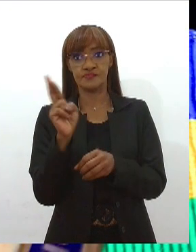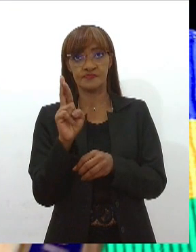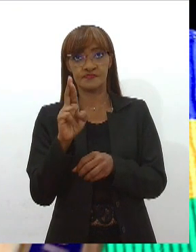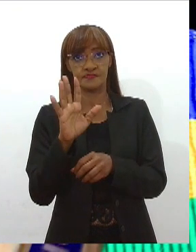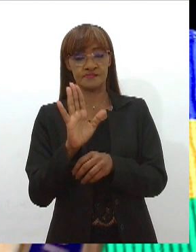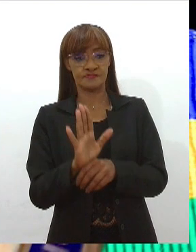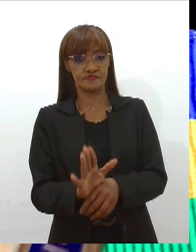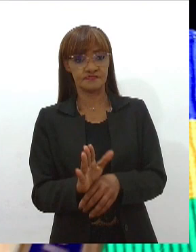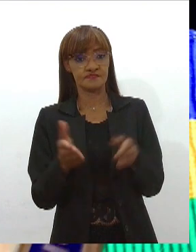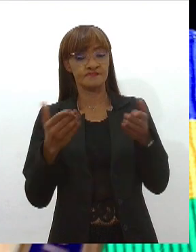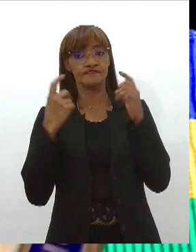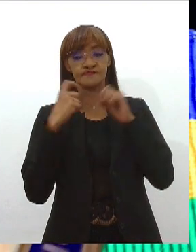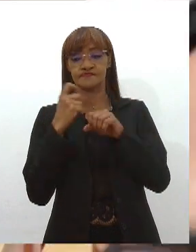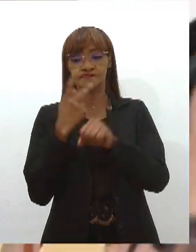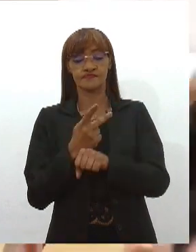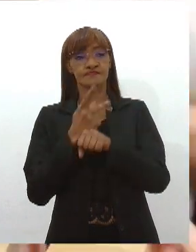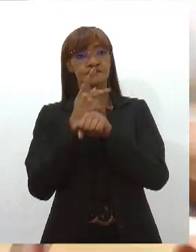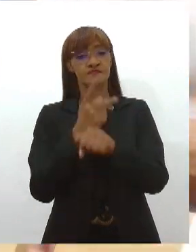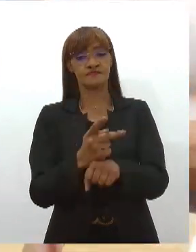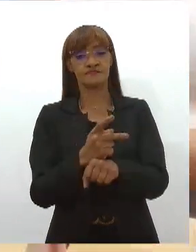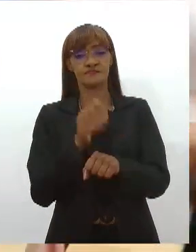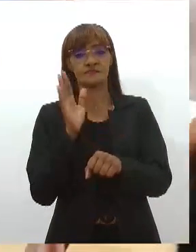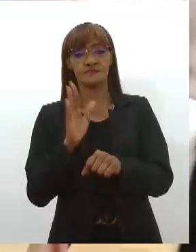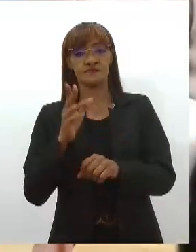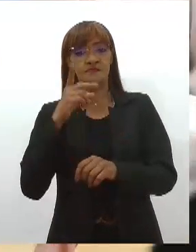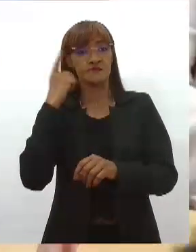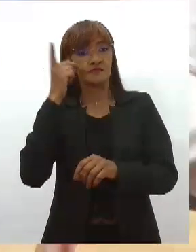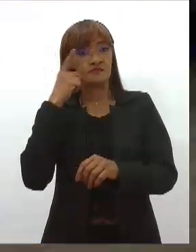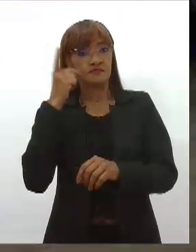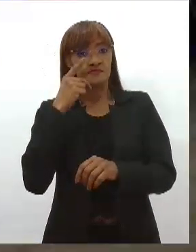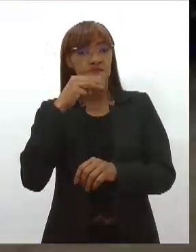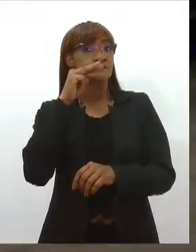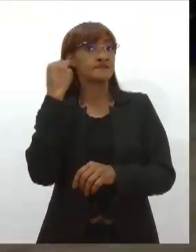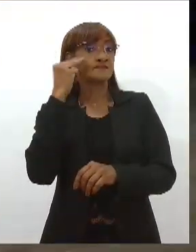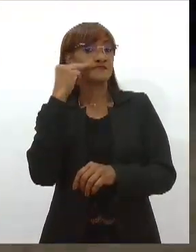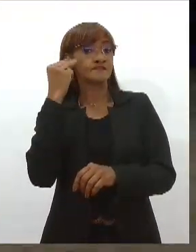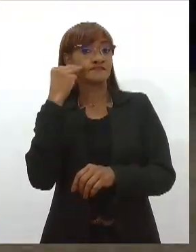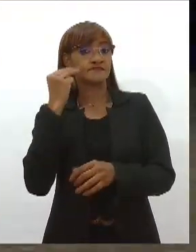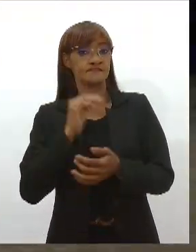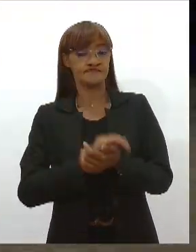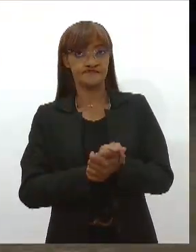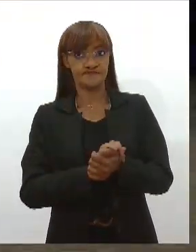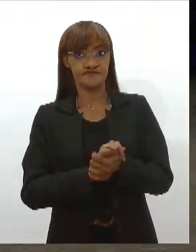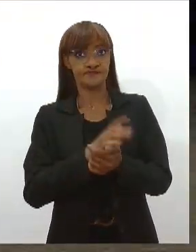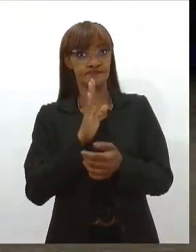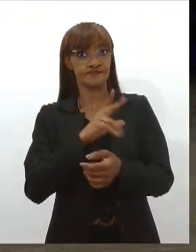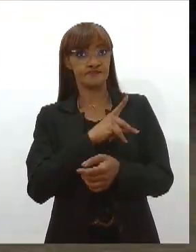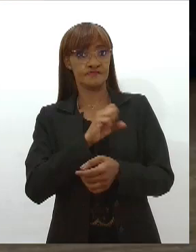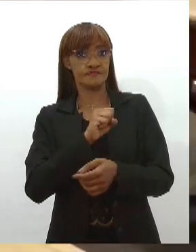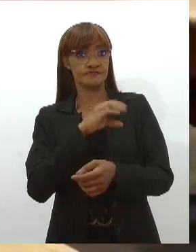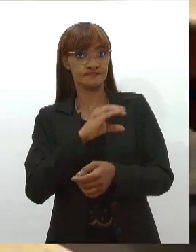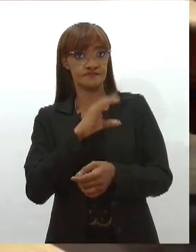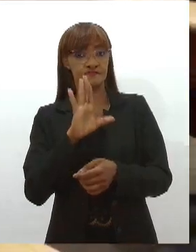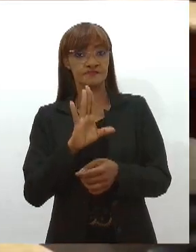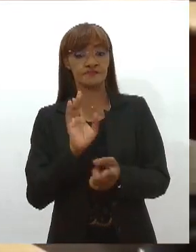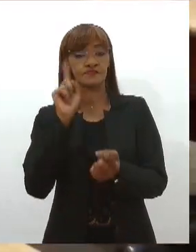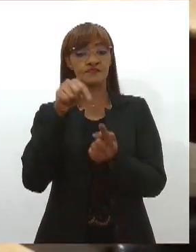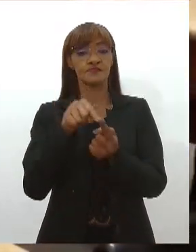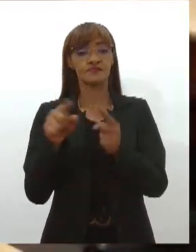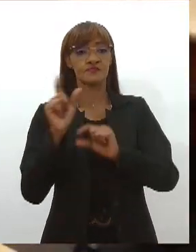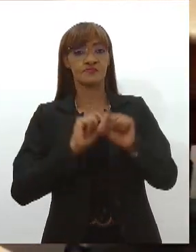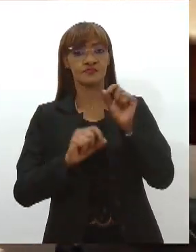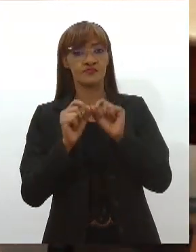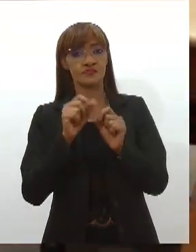Diniz é presidido pela deputada Maísa Mitidieri, do PSD. A honraria tem por finalidade homenagear mulheres pela